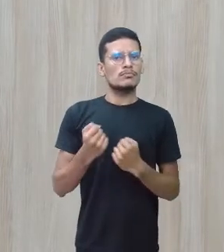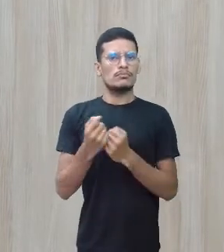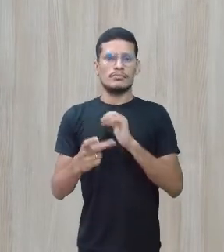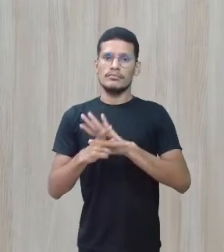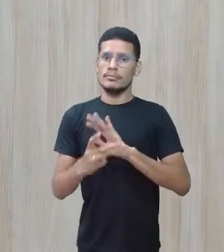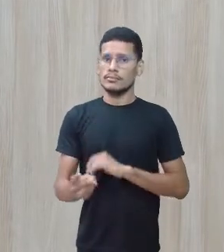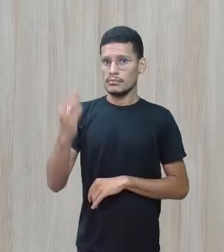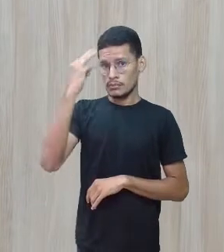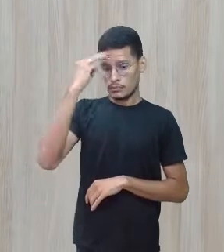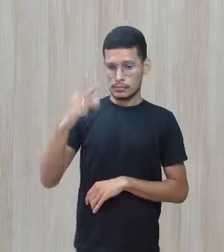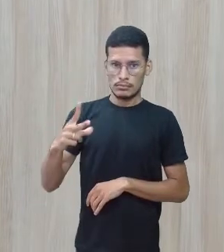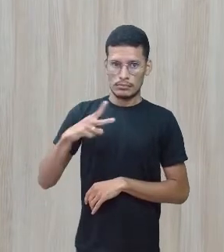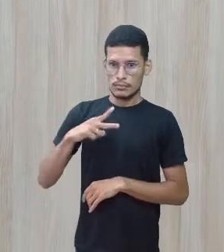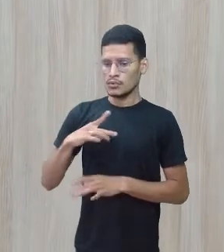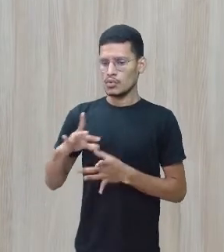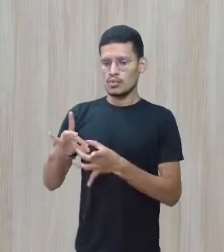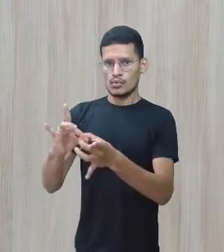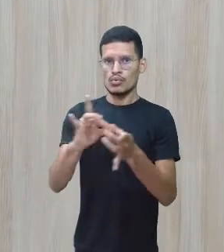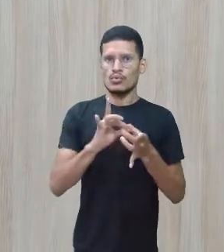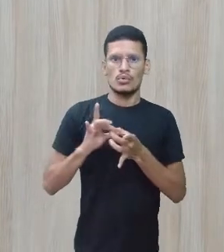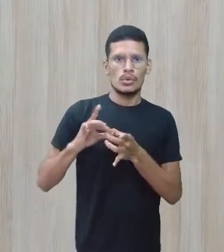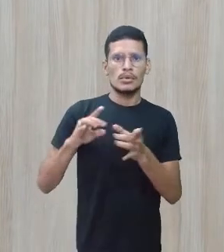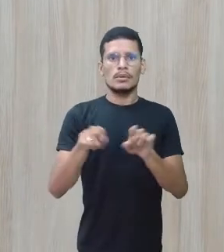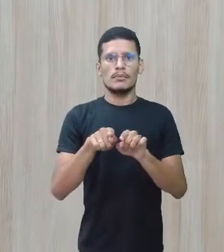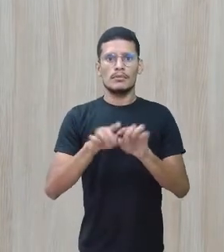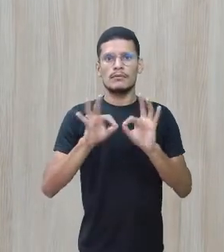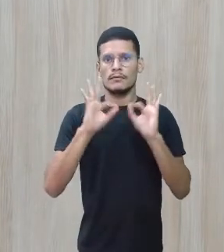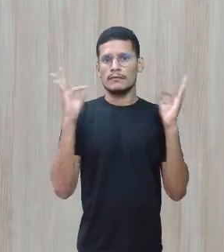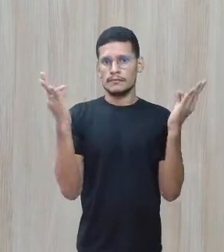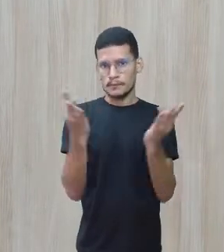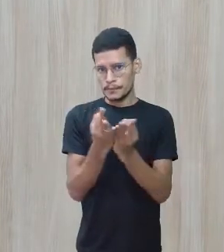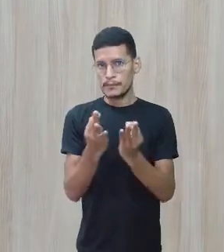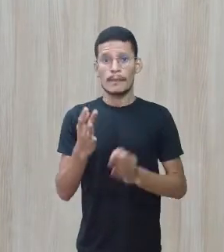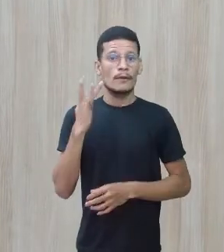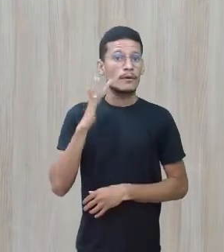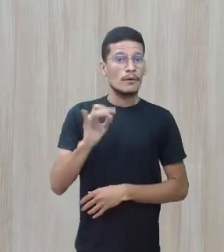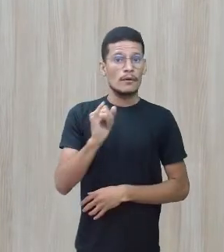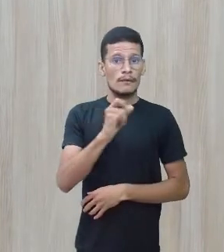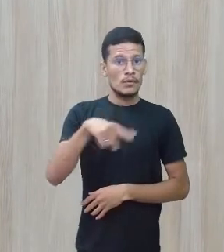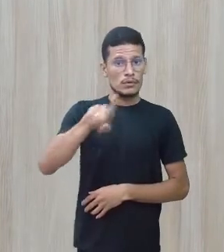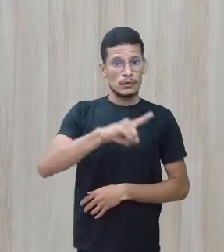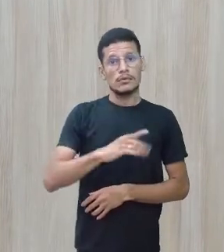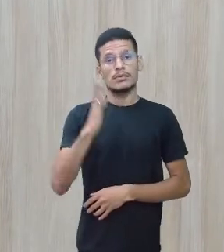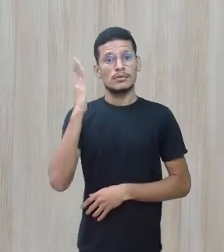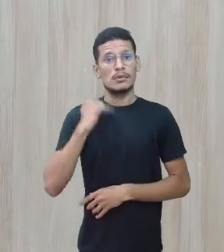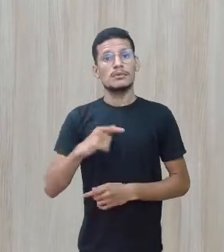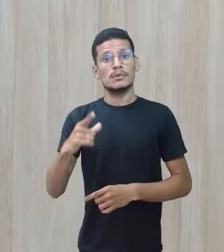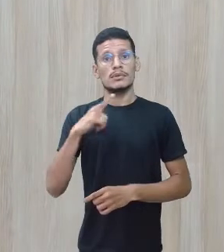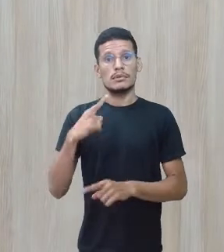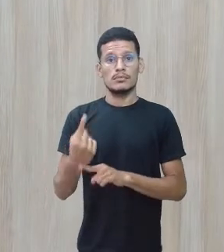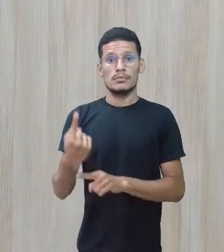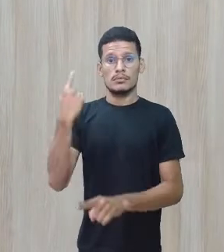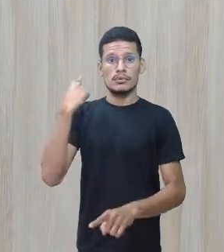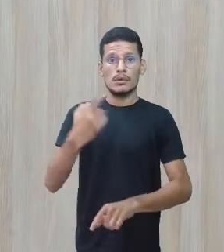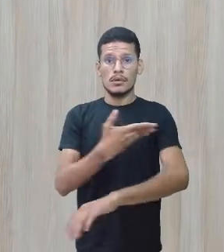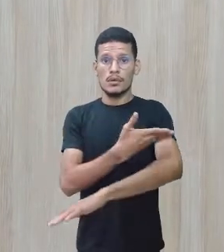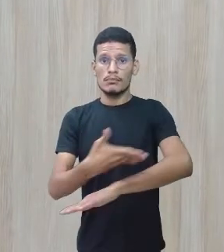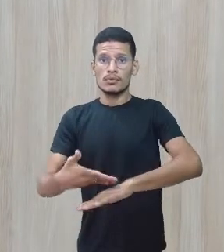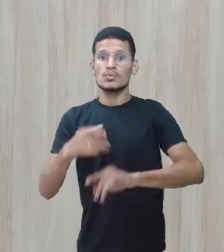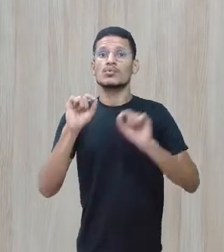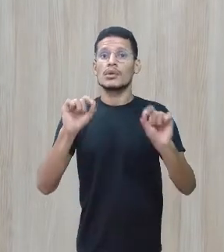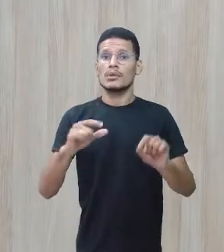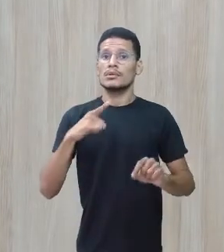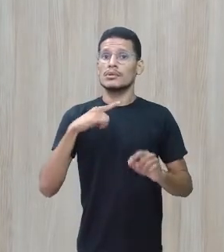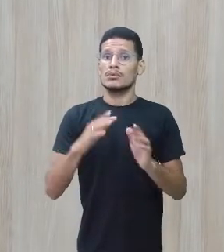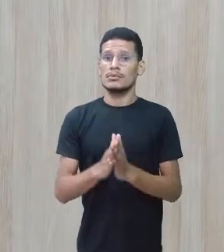pessoal, da memória coletiva, da memória de uma família. Eu não sei se vocês sabem, mas havia um hábito de ter-se uma